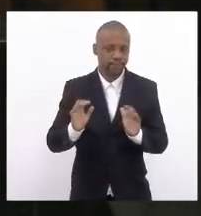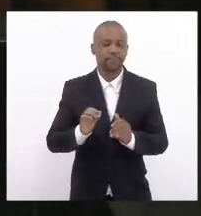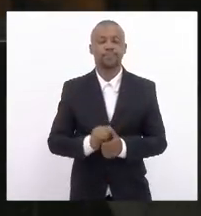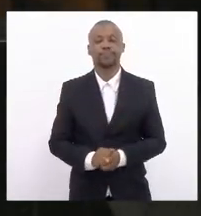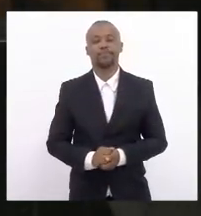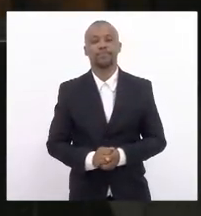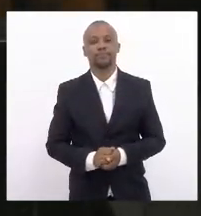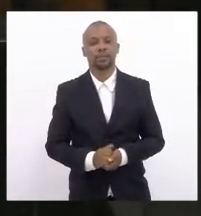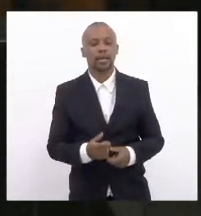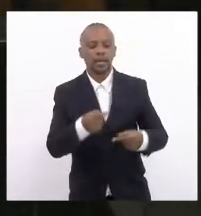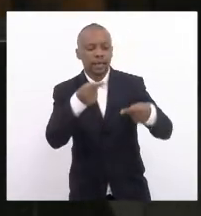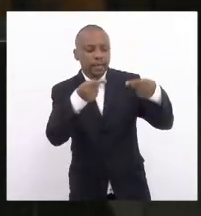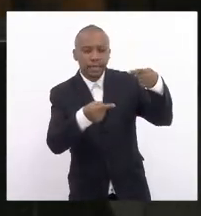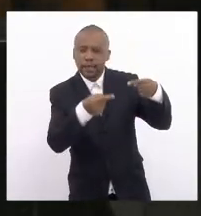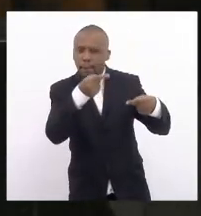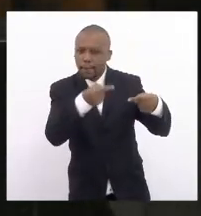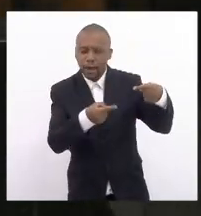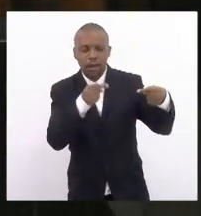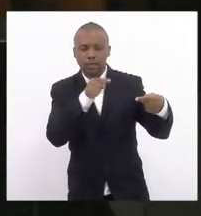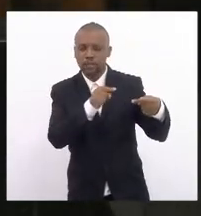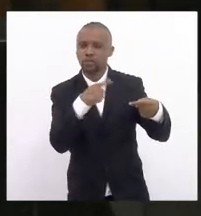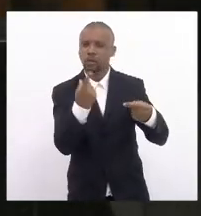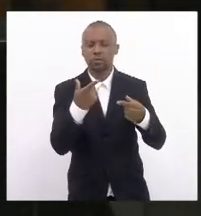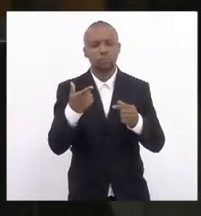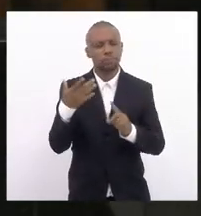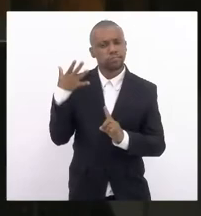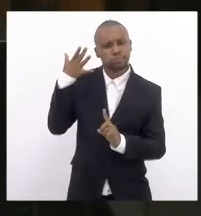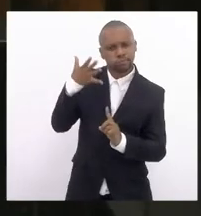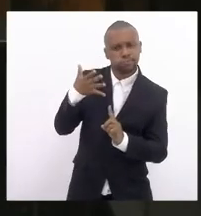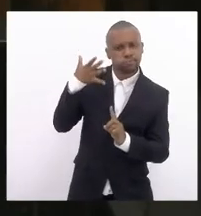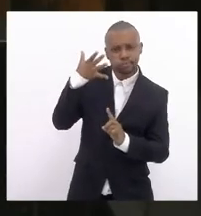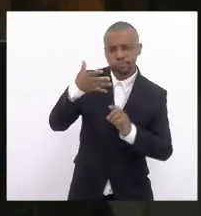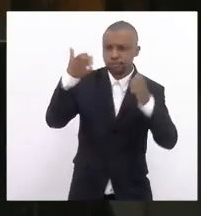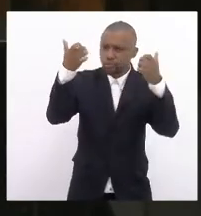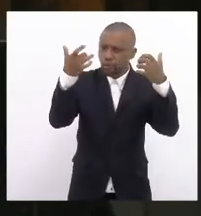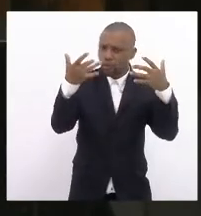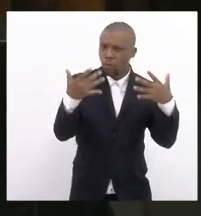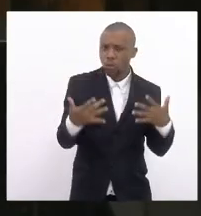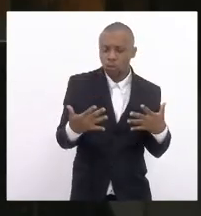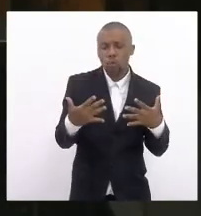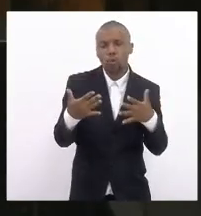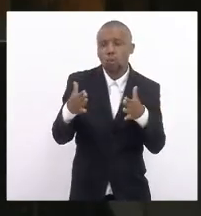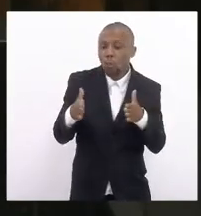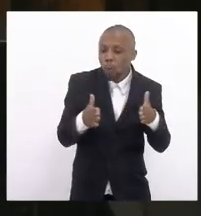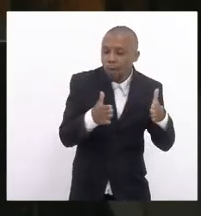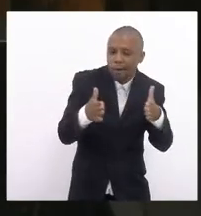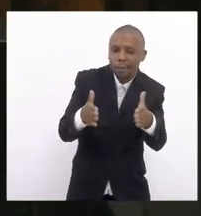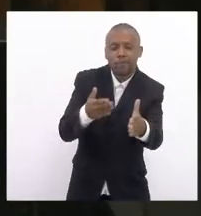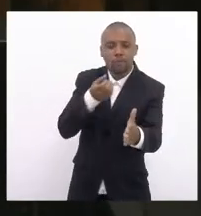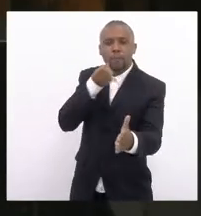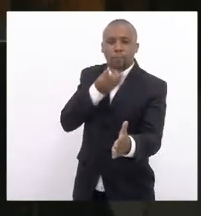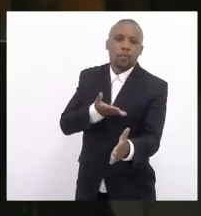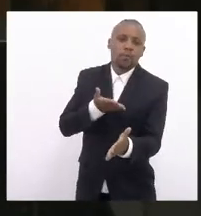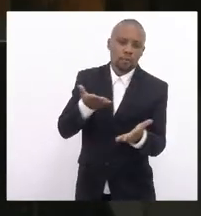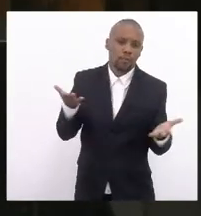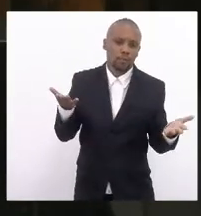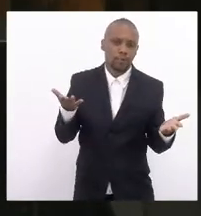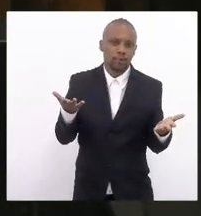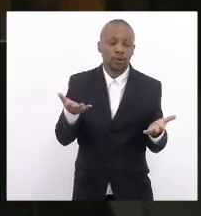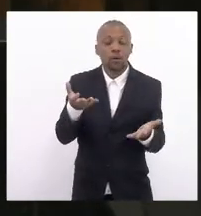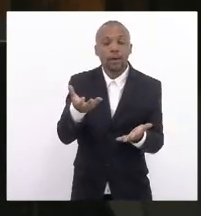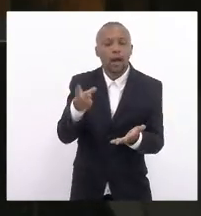debate que está sendo feito aqui da tribuna já segue um bom curso, que eu quero